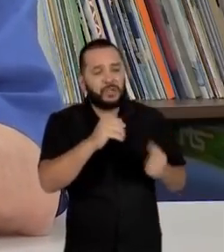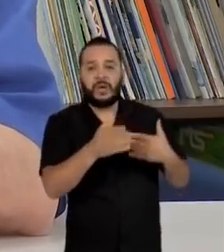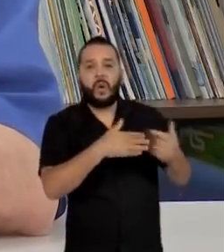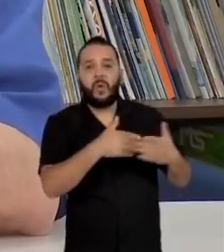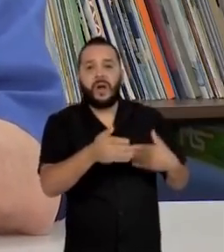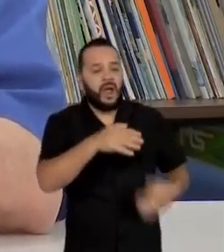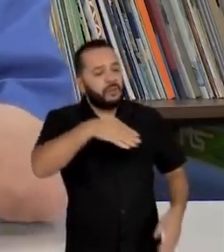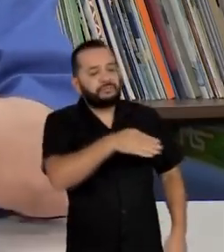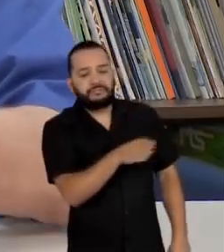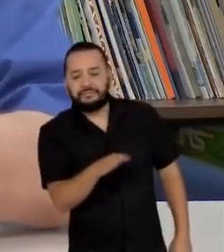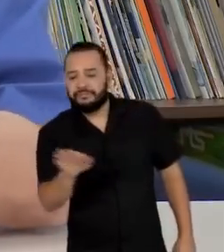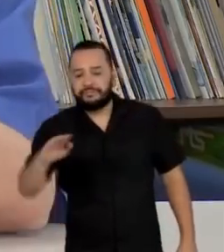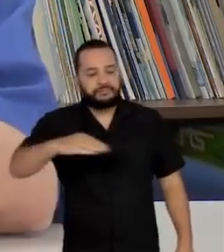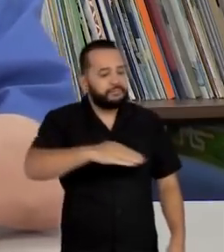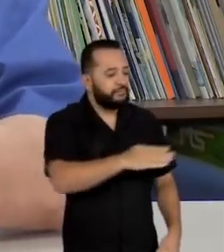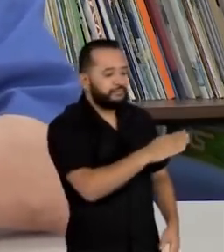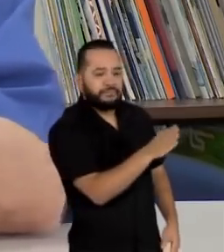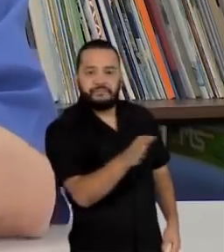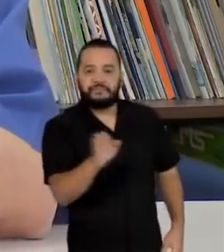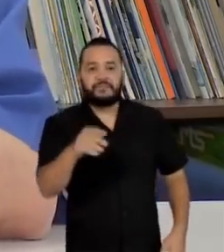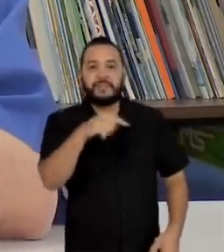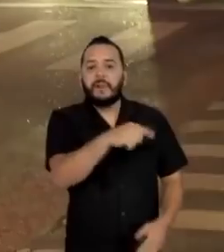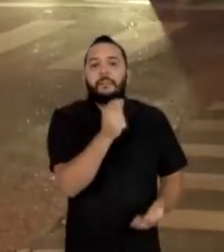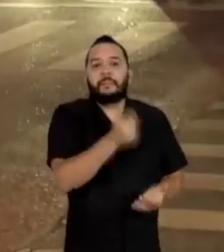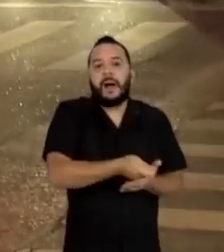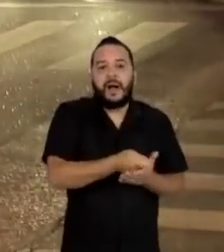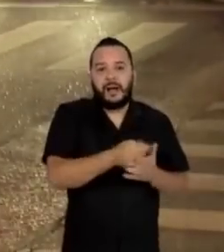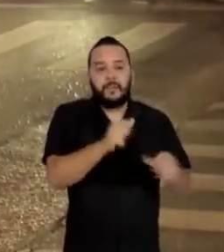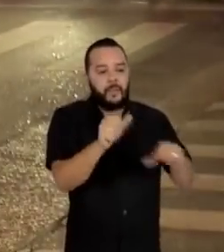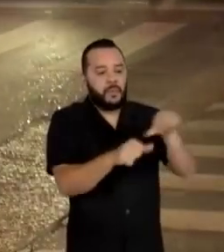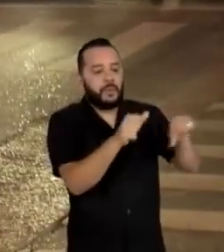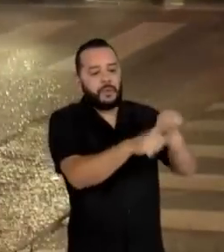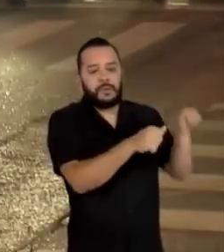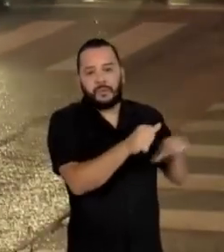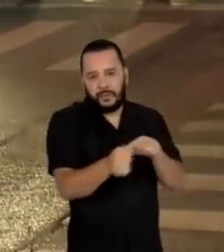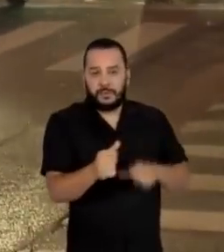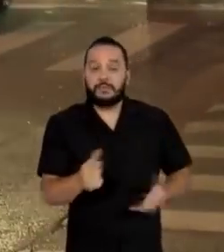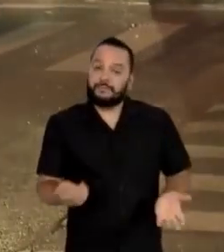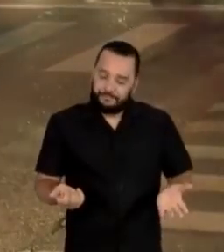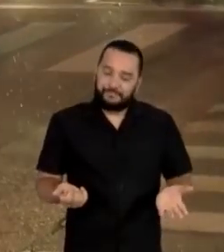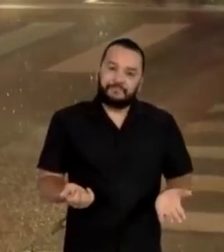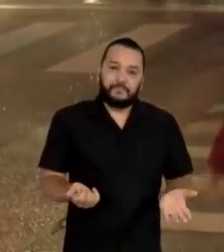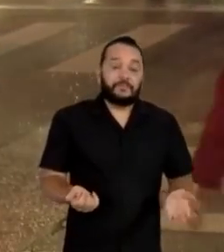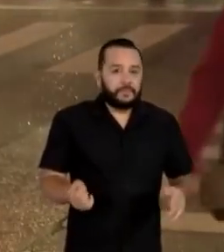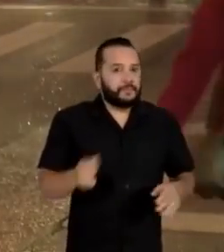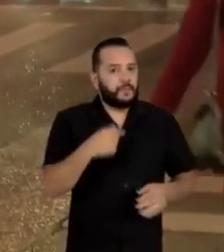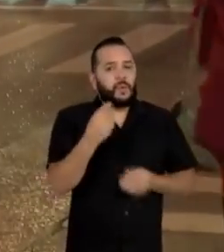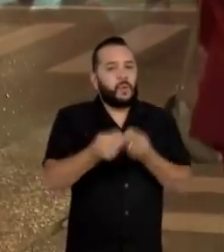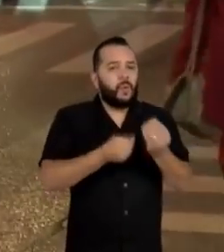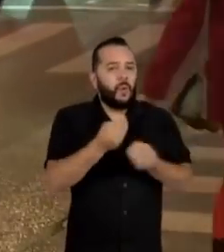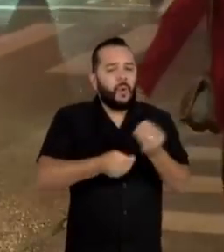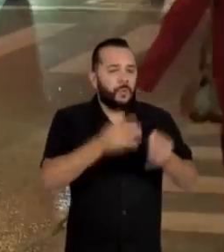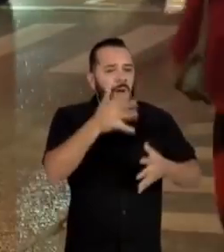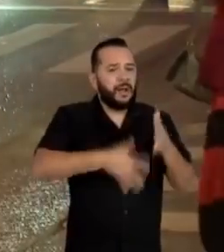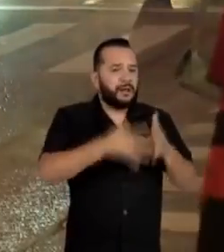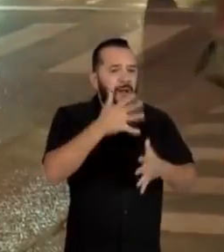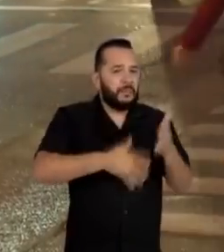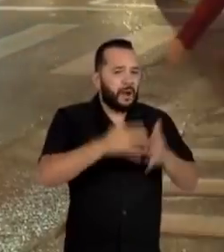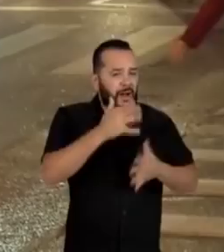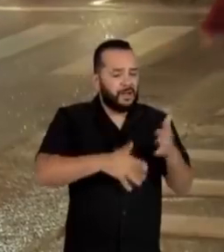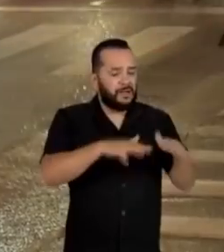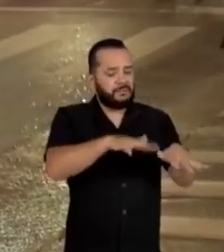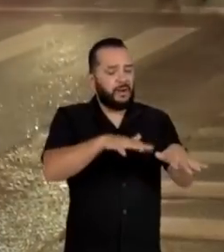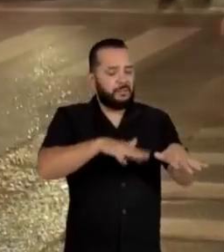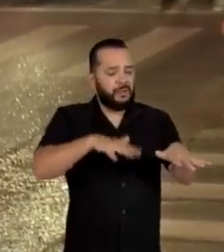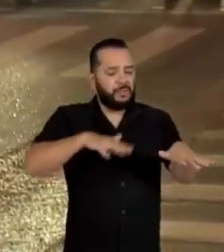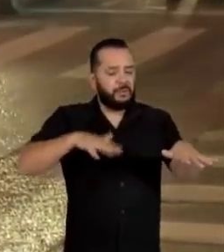qualquer trajeto e pode mudar a tarifa a hora que ele quiser. Não há um estudo que mostre os impactos dos aplicativos de transporte no trânsito aqui no